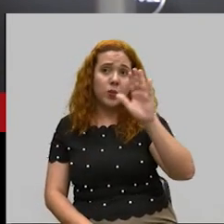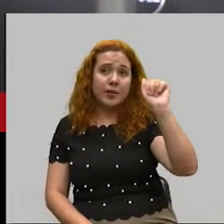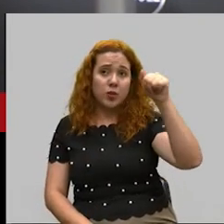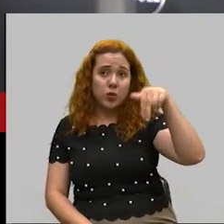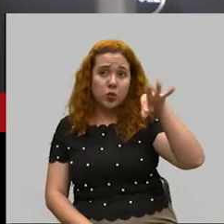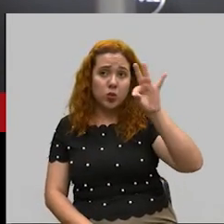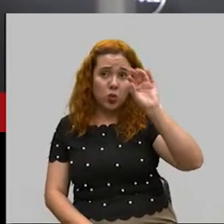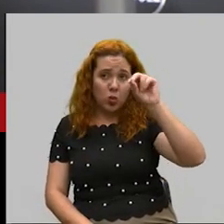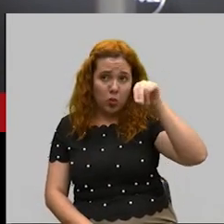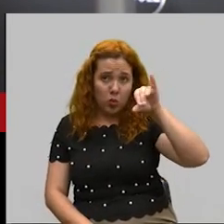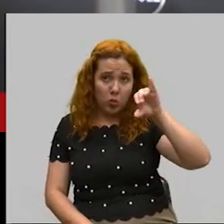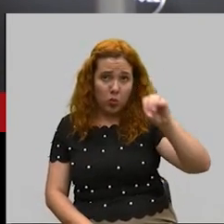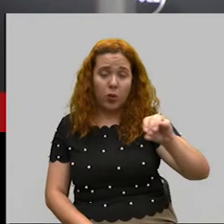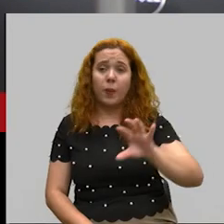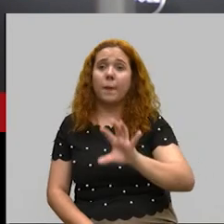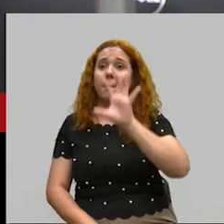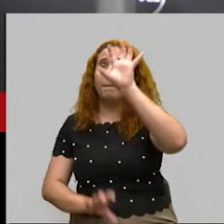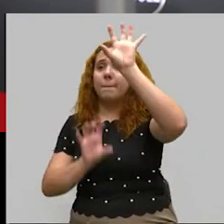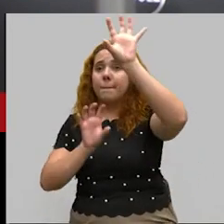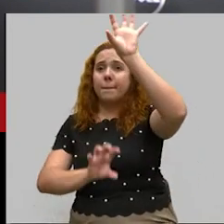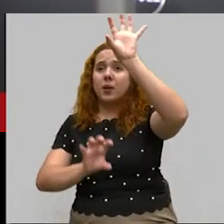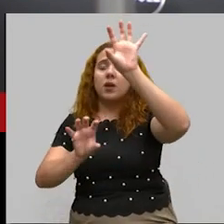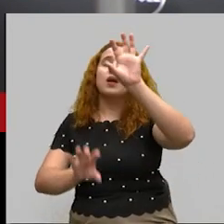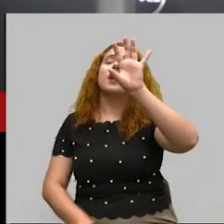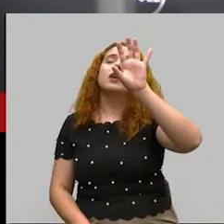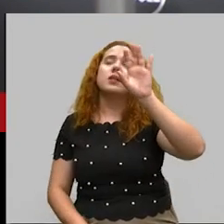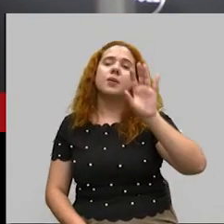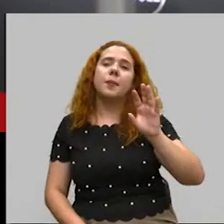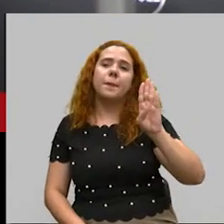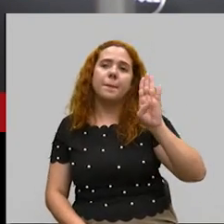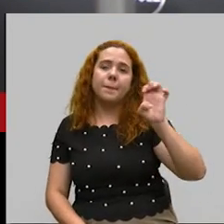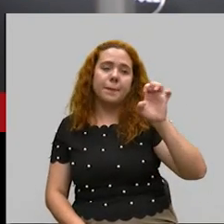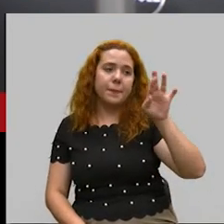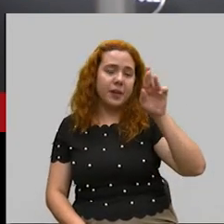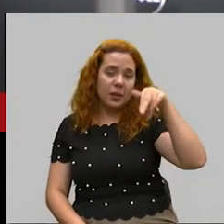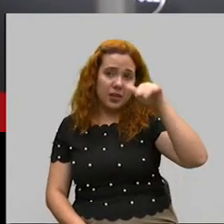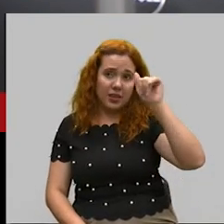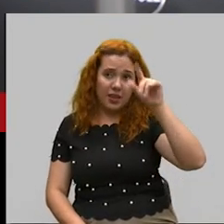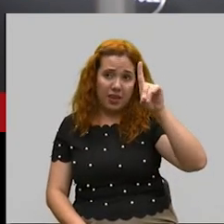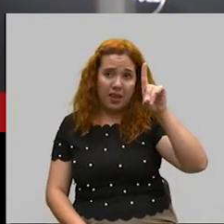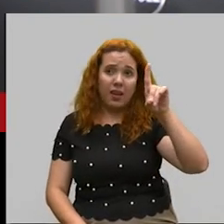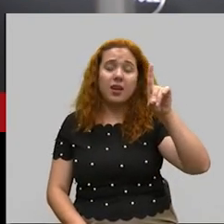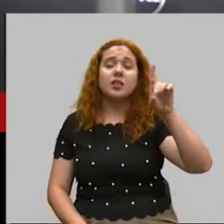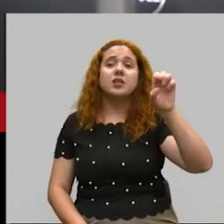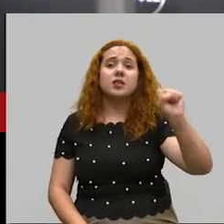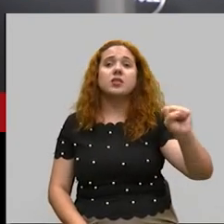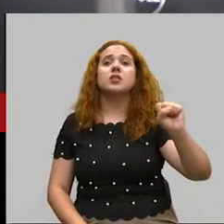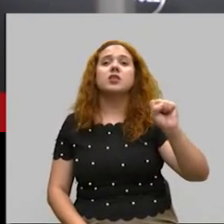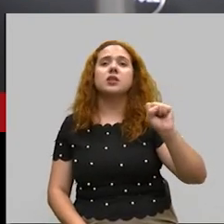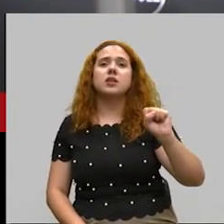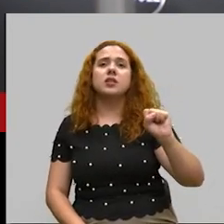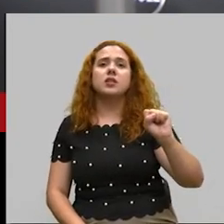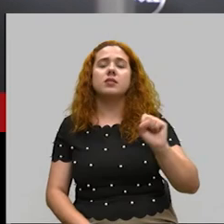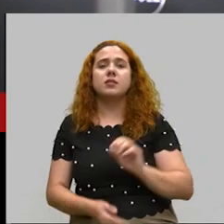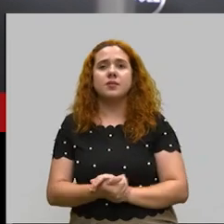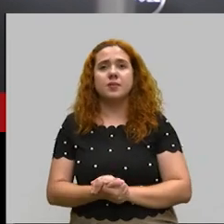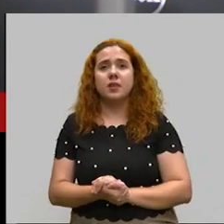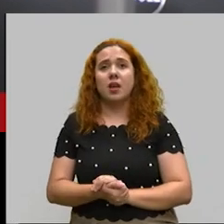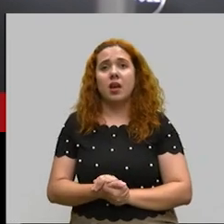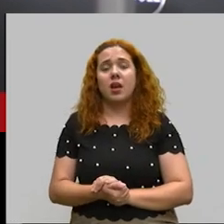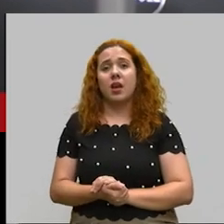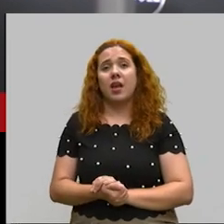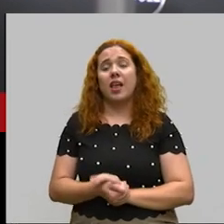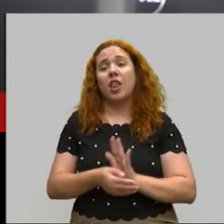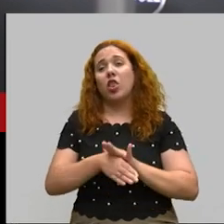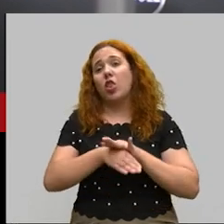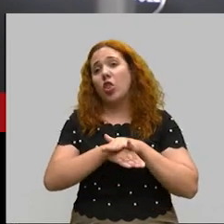e outra na comunidade de brej albinha esses dois anexos eh funcionam à noite